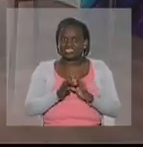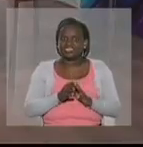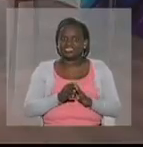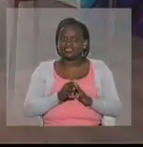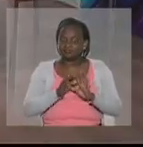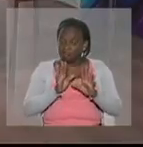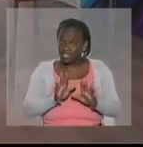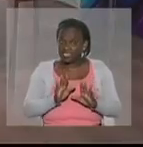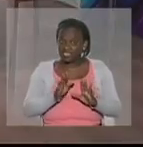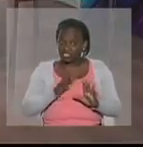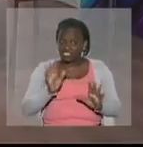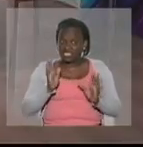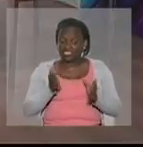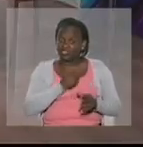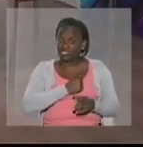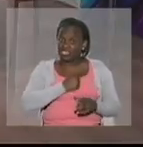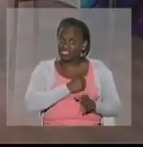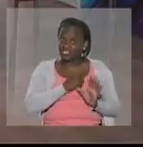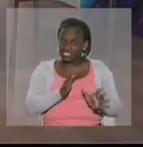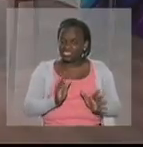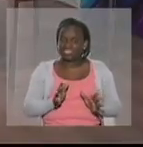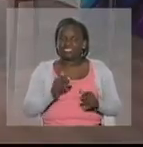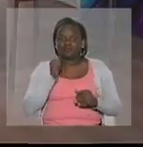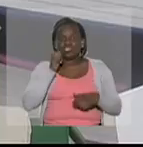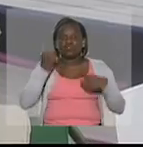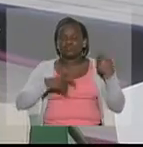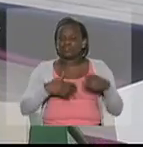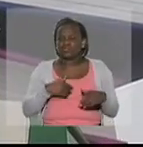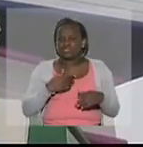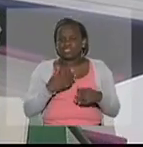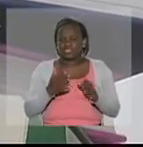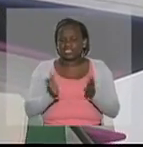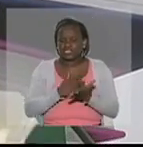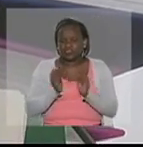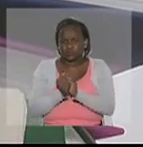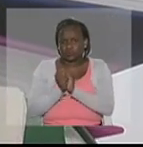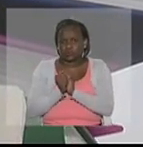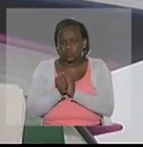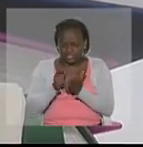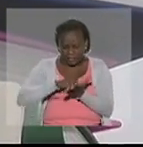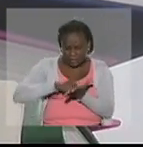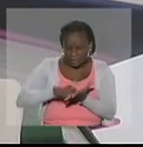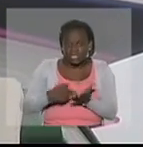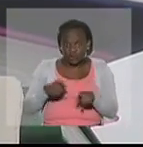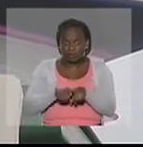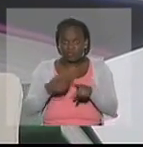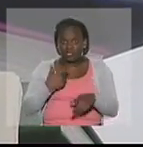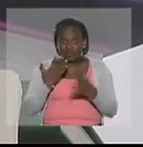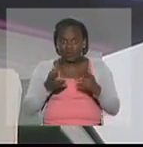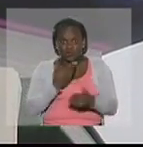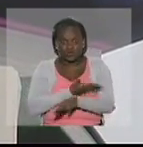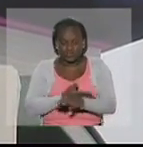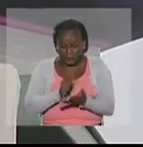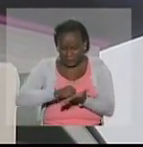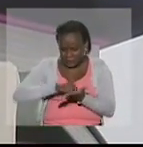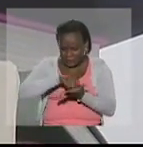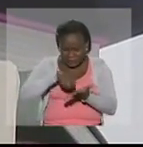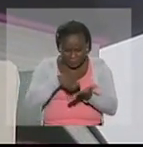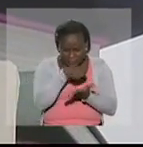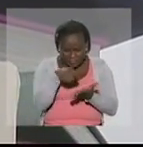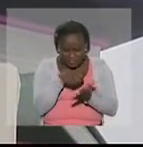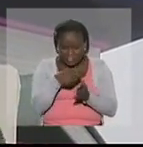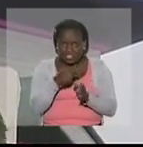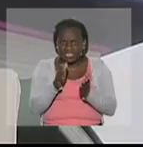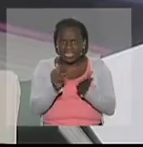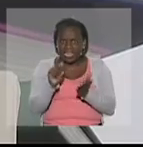consegui é mas eu ainda já tô com saudade dele e aí ela falou que ela andava tanto com aquele livro ela riscava porque eu também risco nos livros